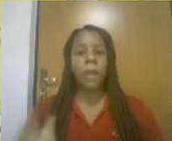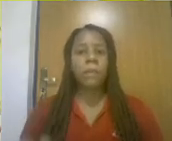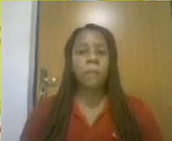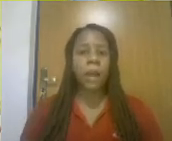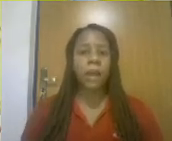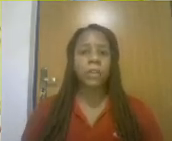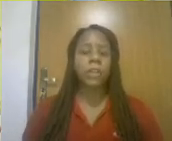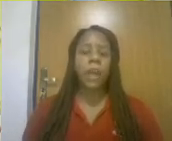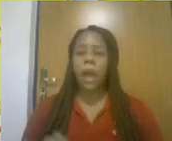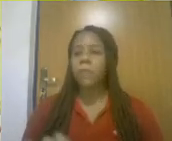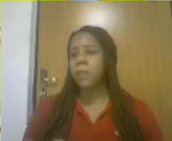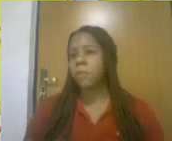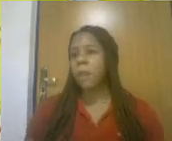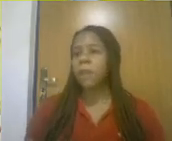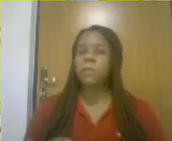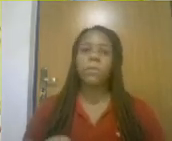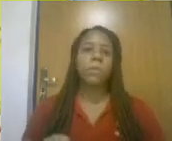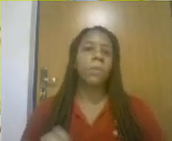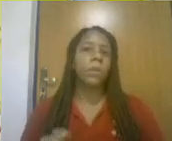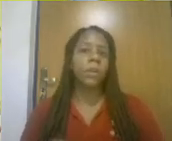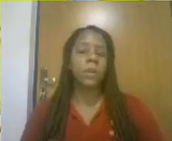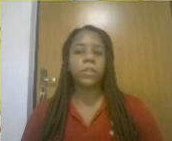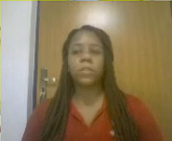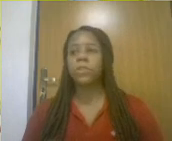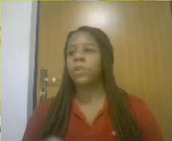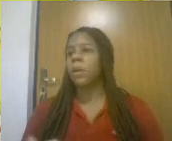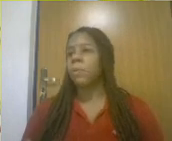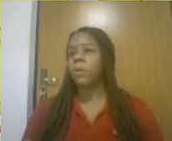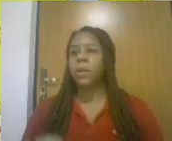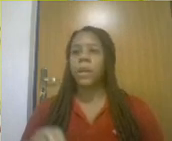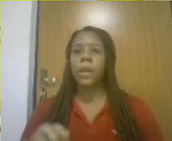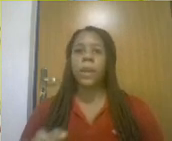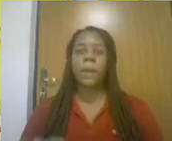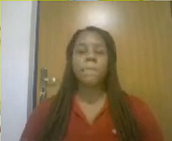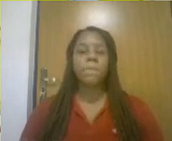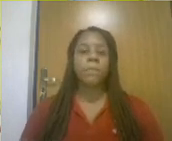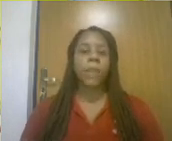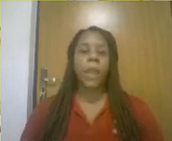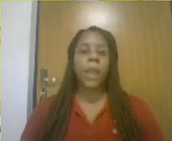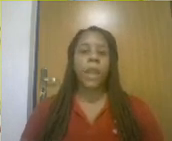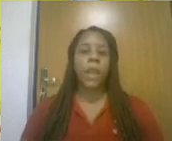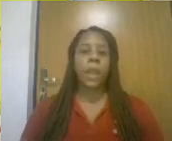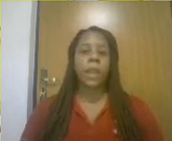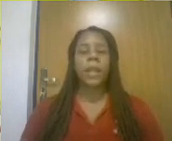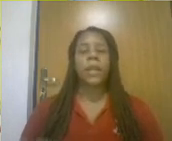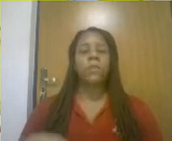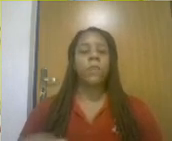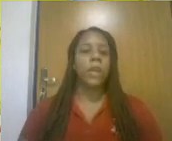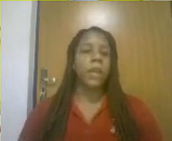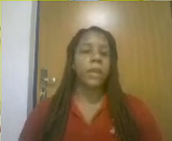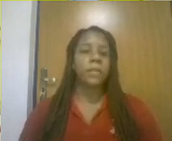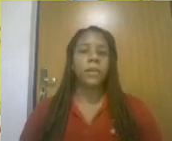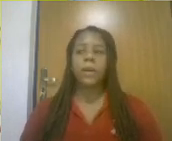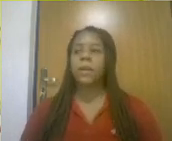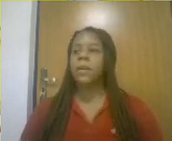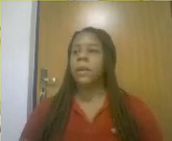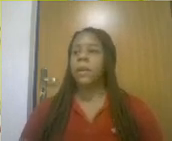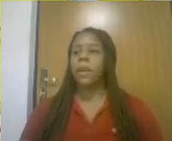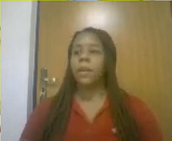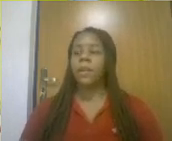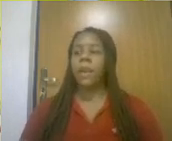sobre animais. Os animais são muito importantes porque na